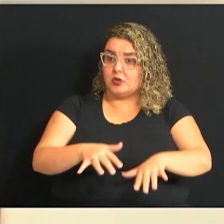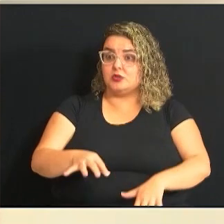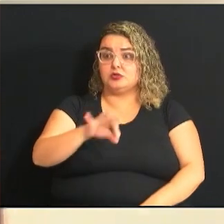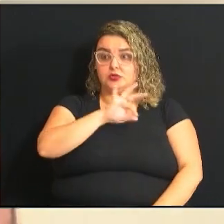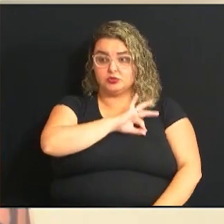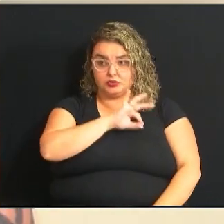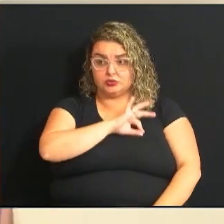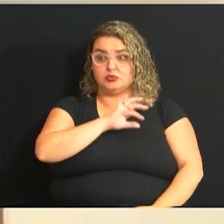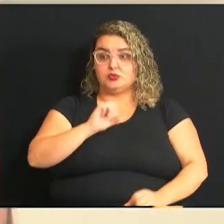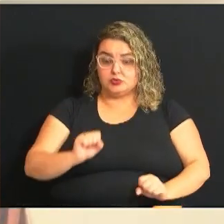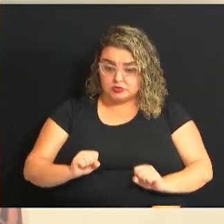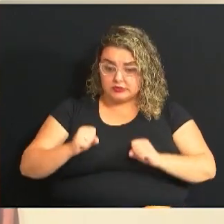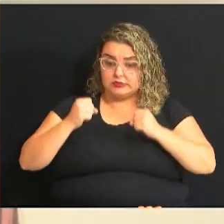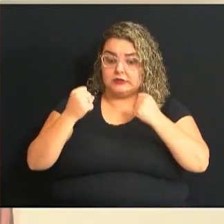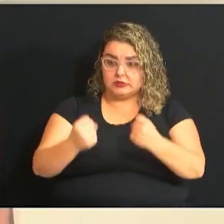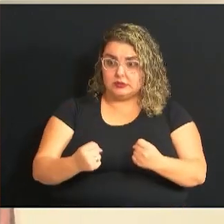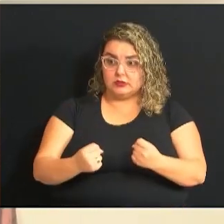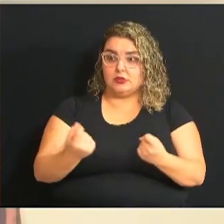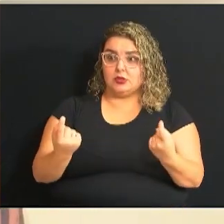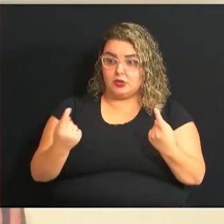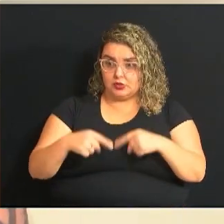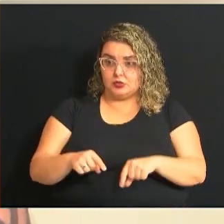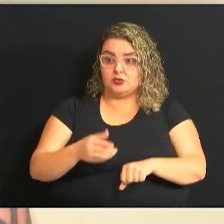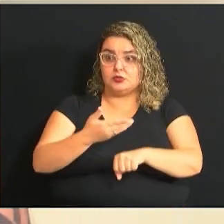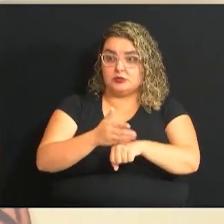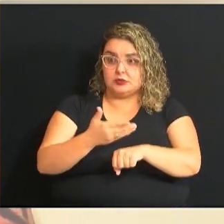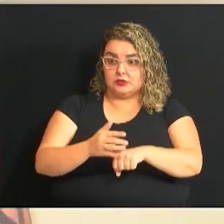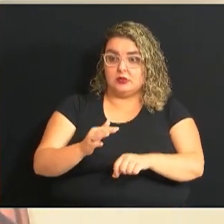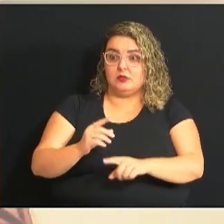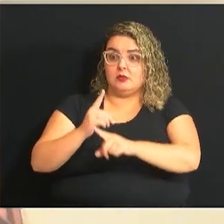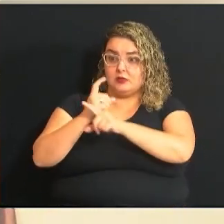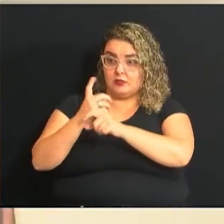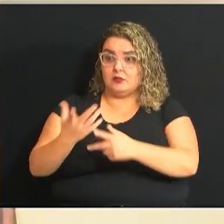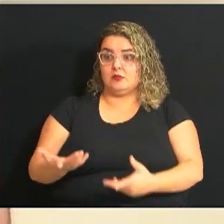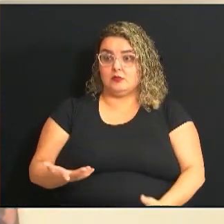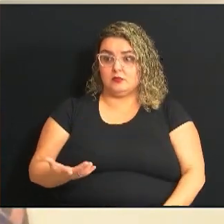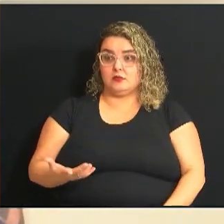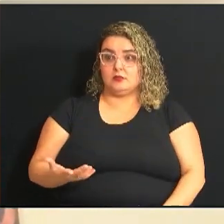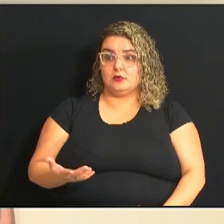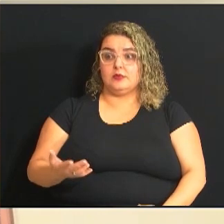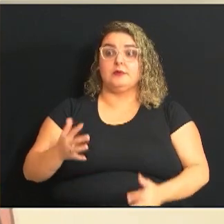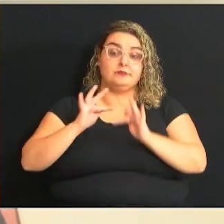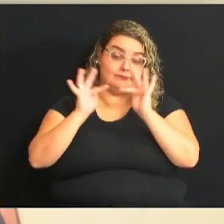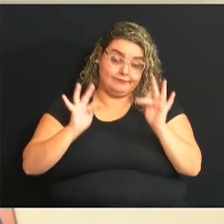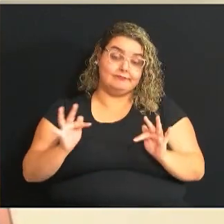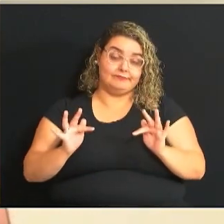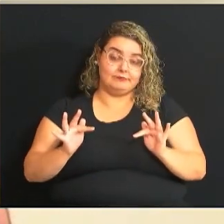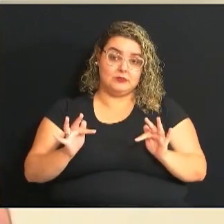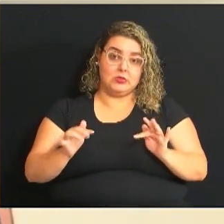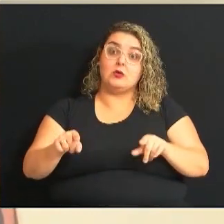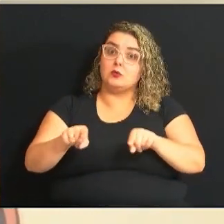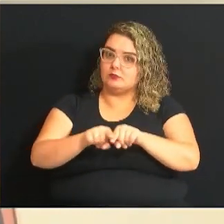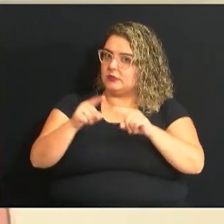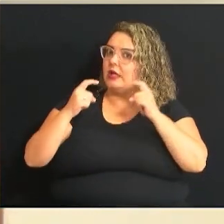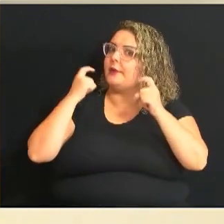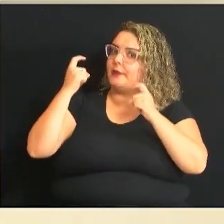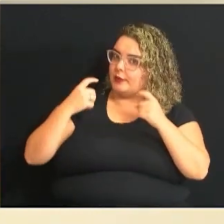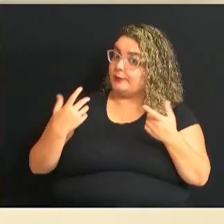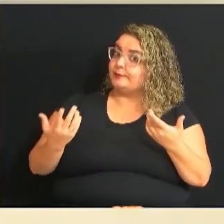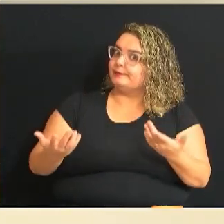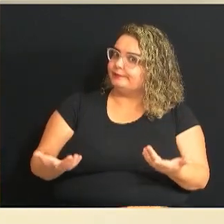movimento de policiais que estão lutando contra essas práticas fascistas. O que, ao mesmo tempo, me deixa feliz, me deixa